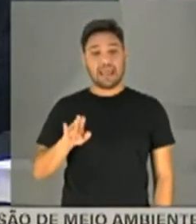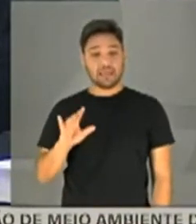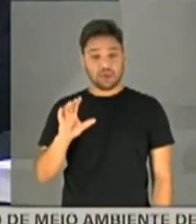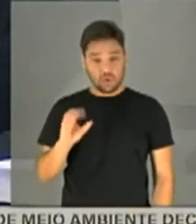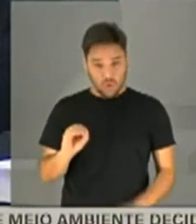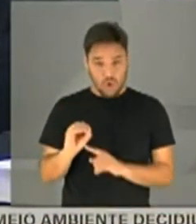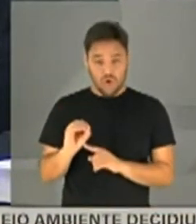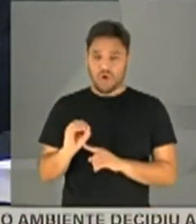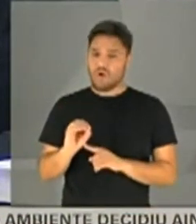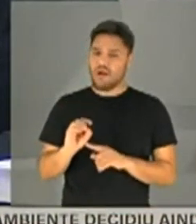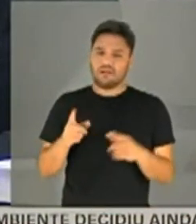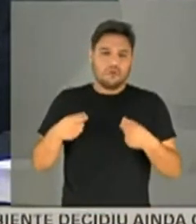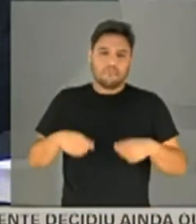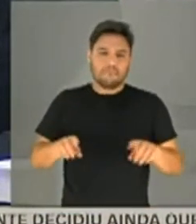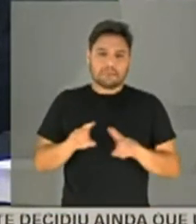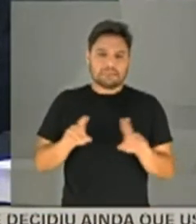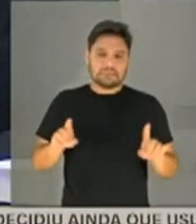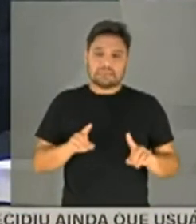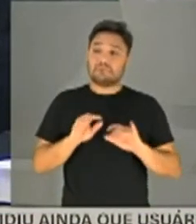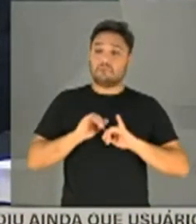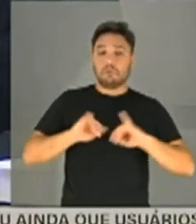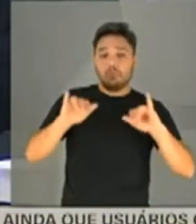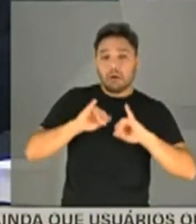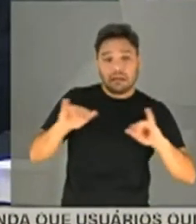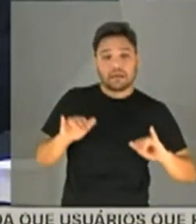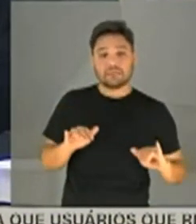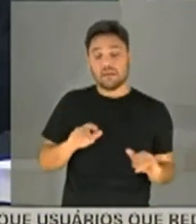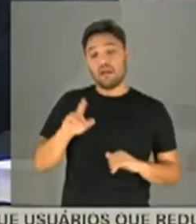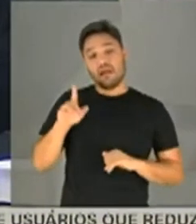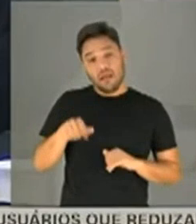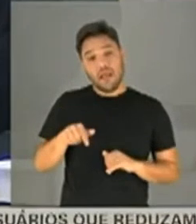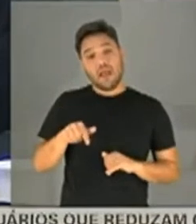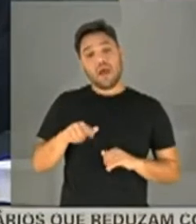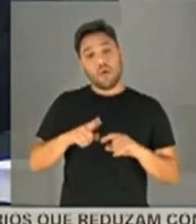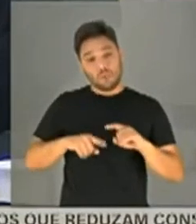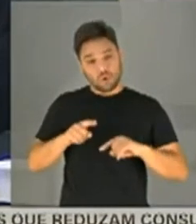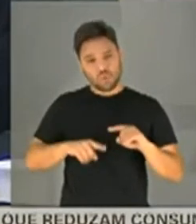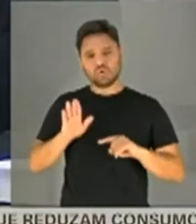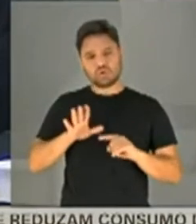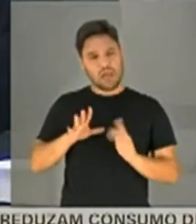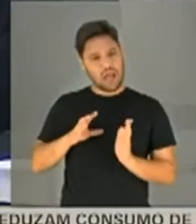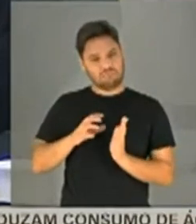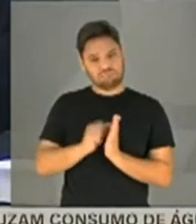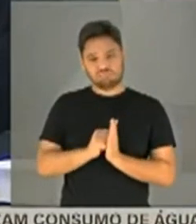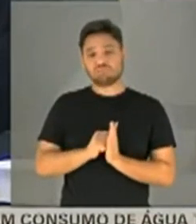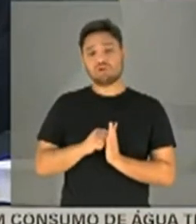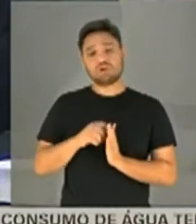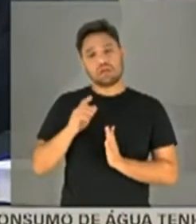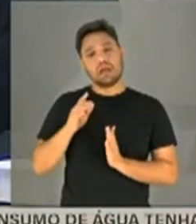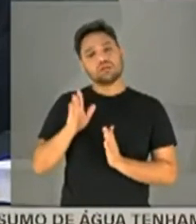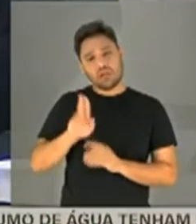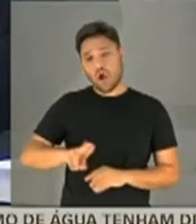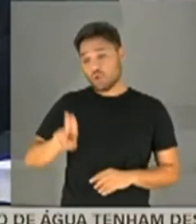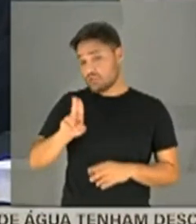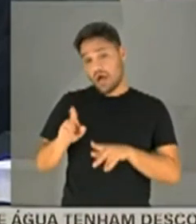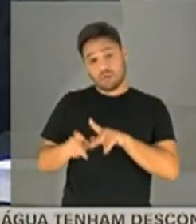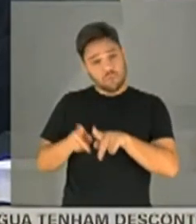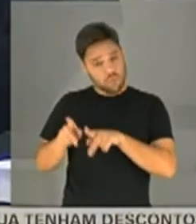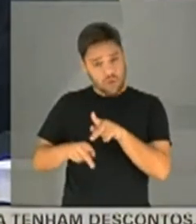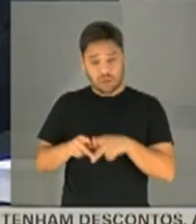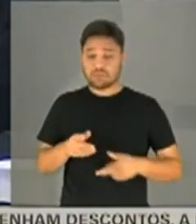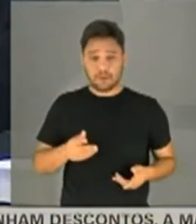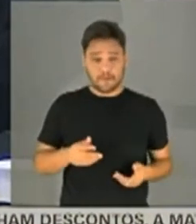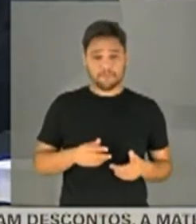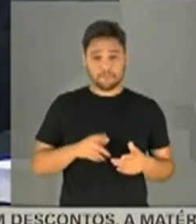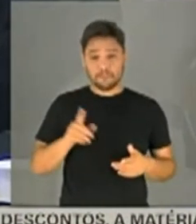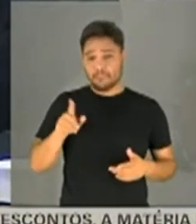demanda a necessidade de você fazer propaganda médica, é um produto já consagrado terapeuticamente, usado popularmente, um produto,